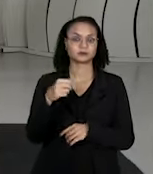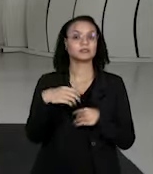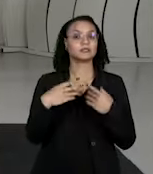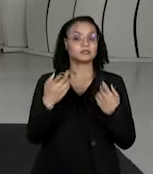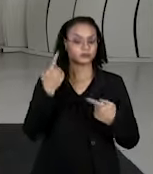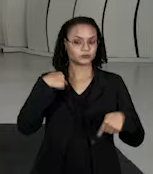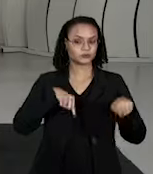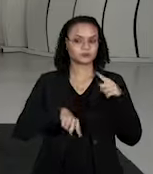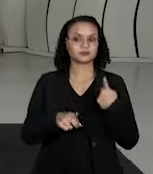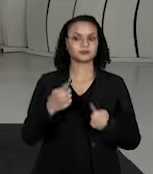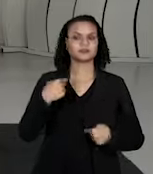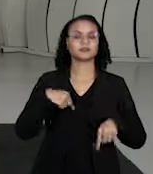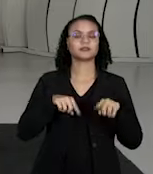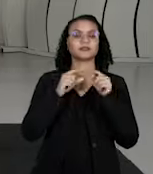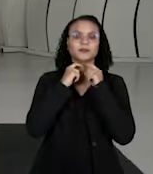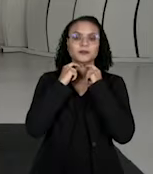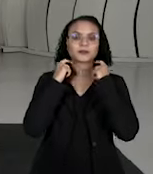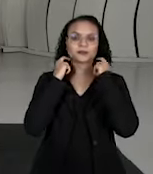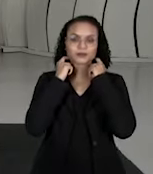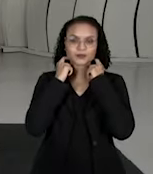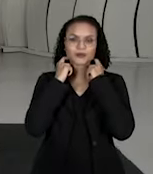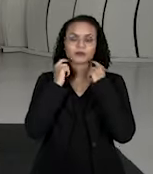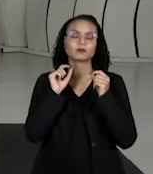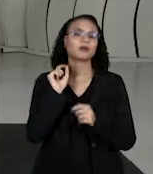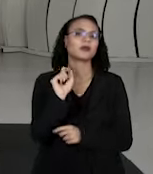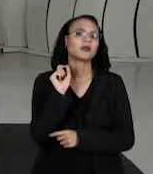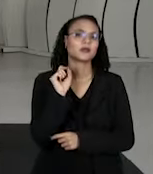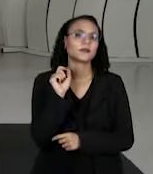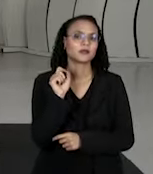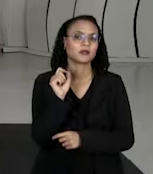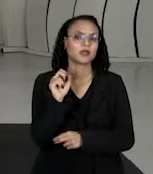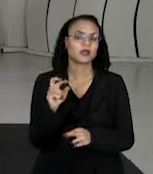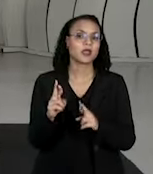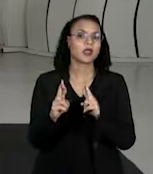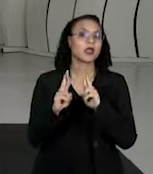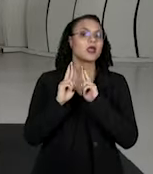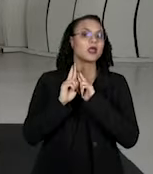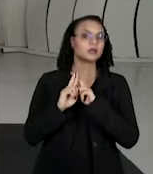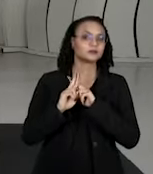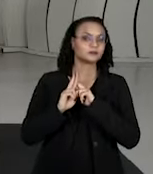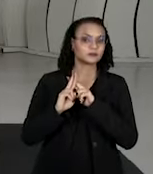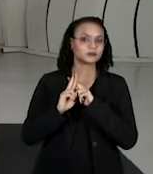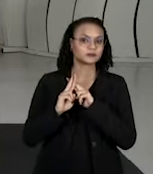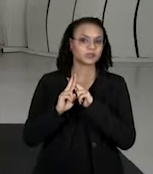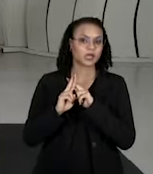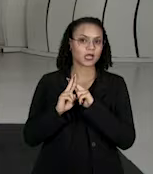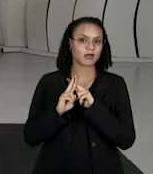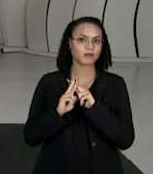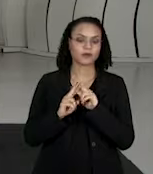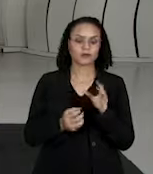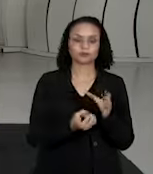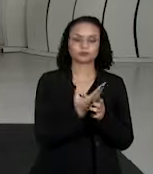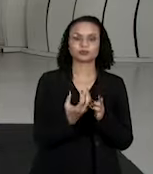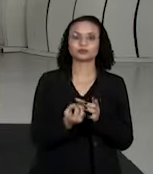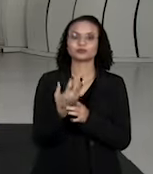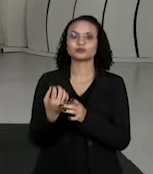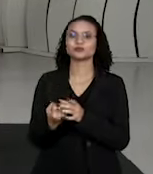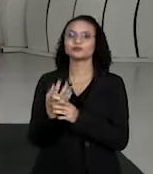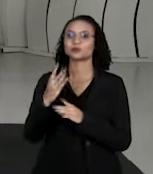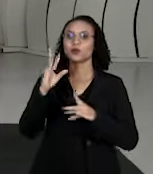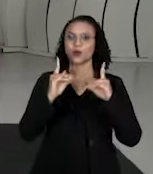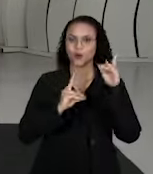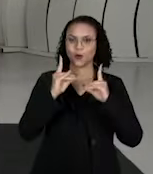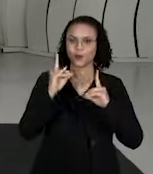que é o organismo, né? O sistema responsável pela produção dos nossos hormônios. Então